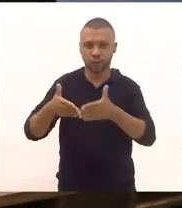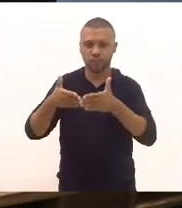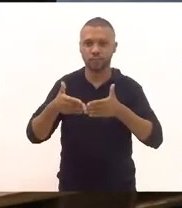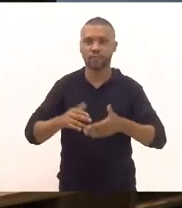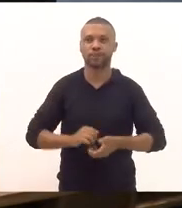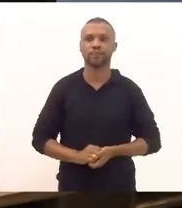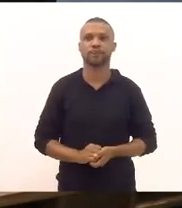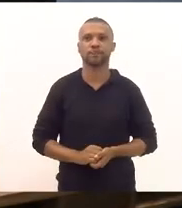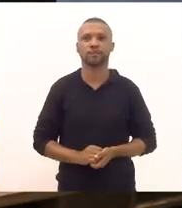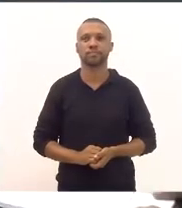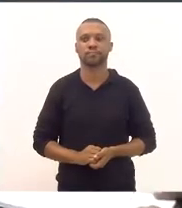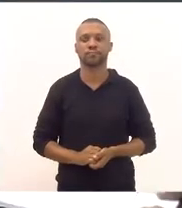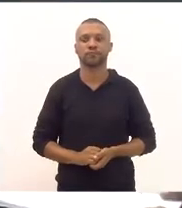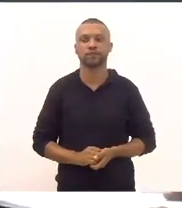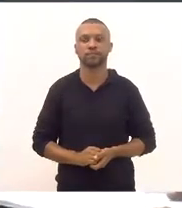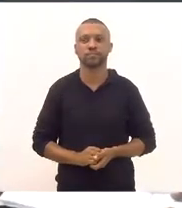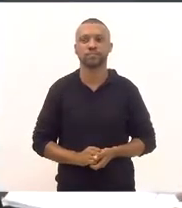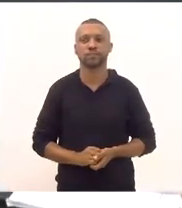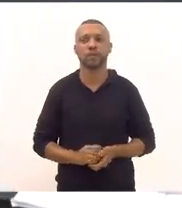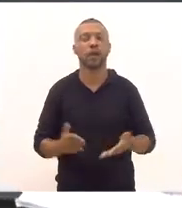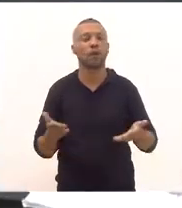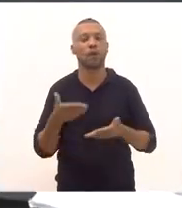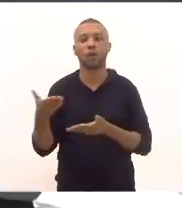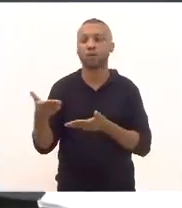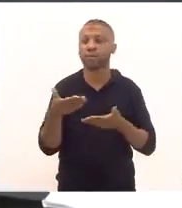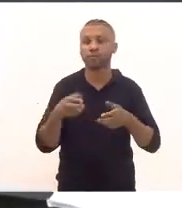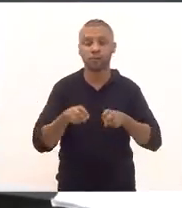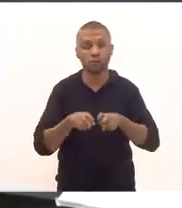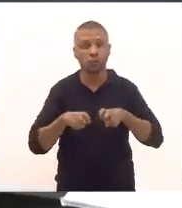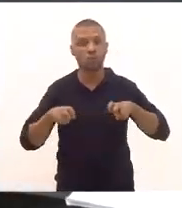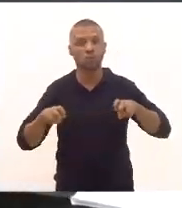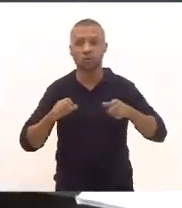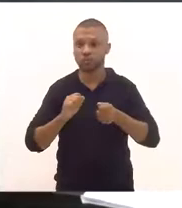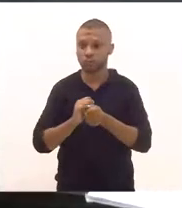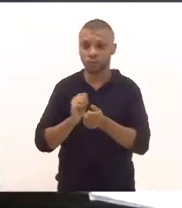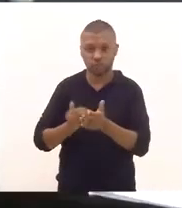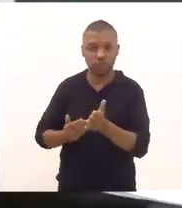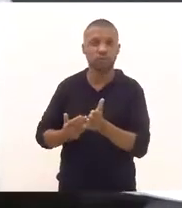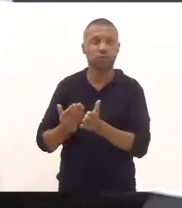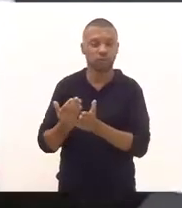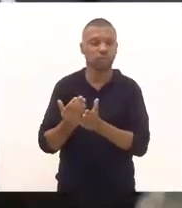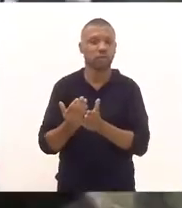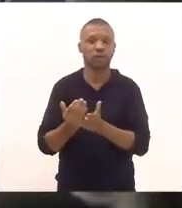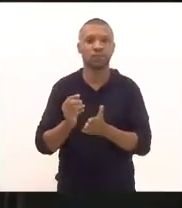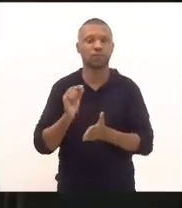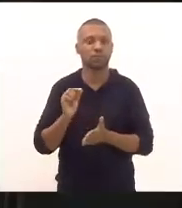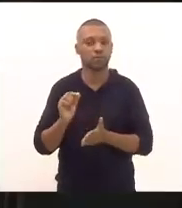Ah e assim convido para compor a mesa inicialmente